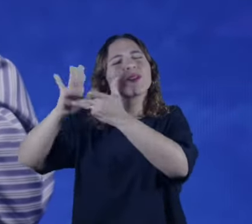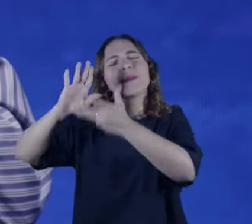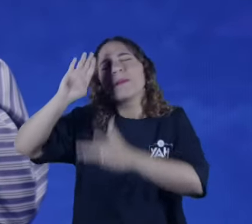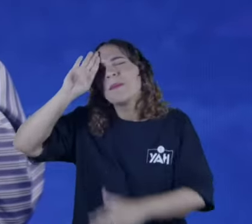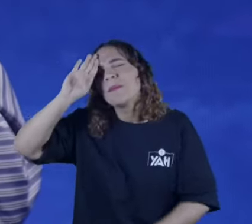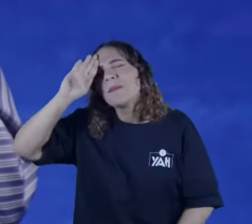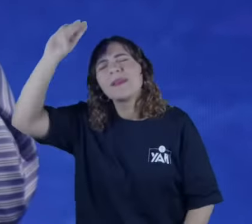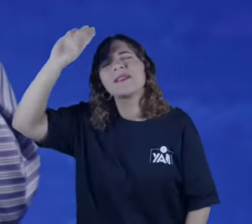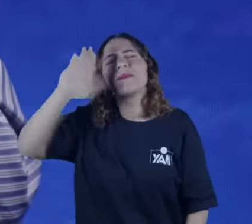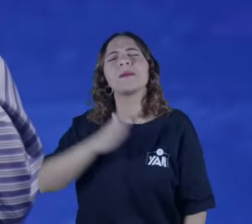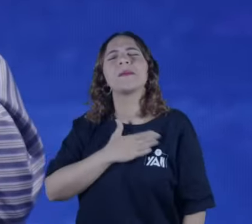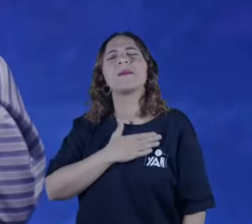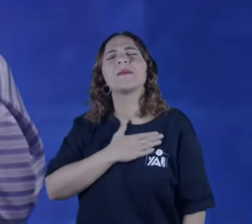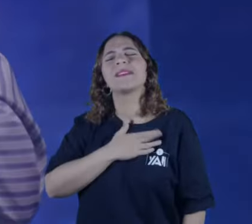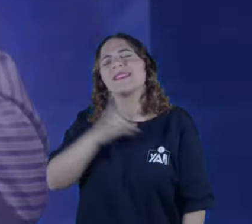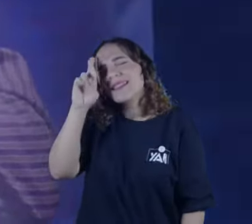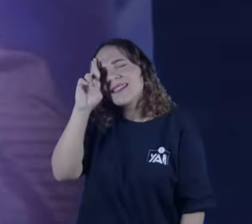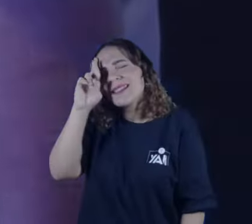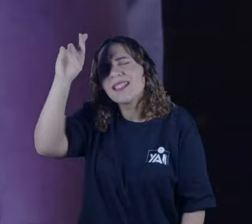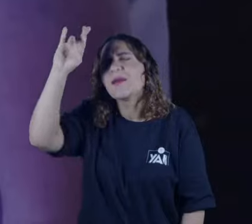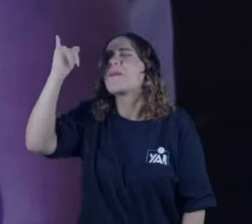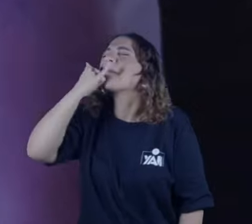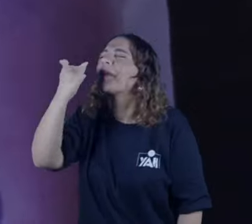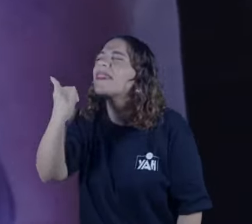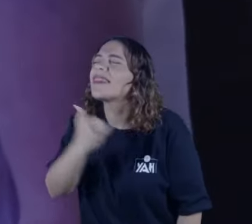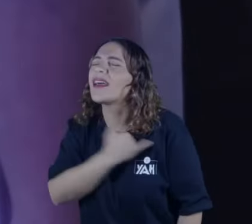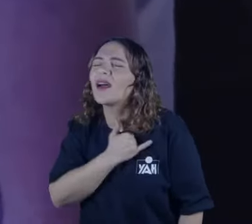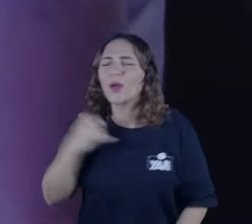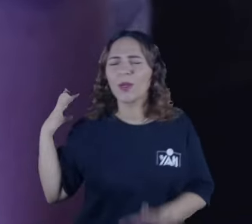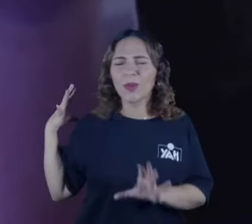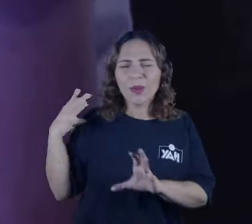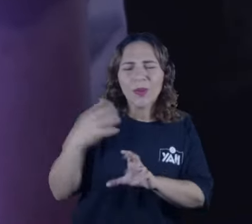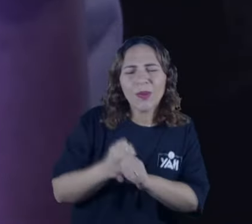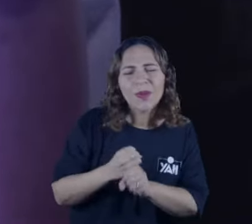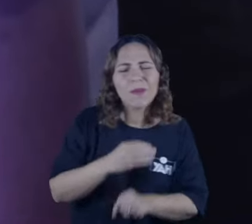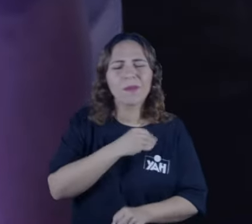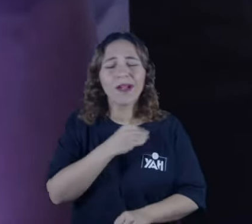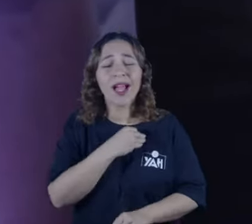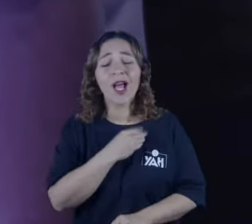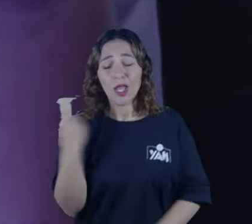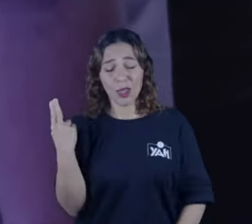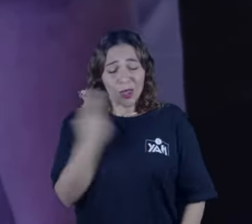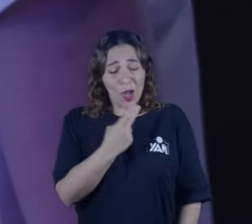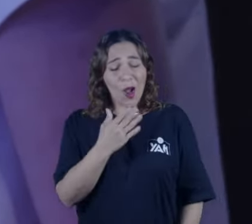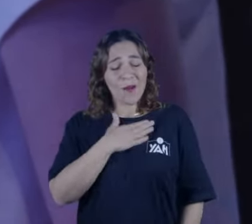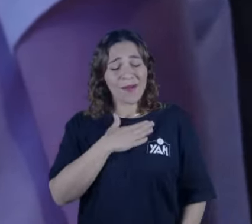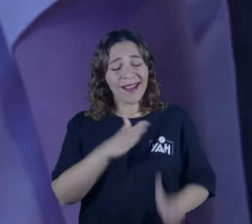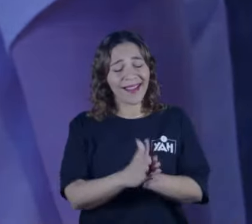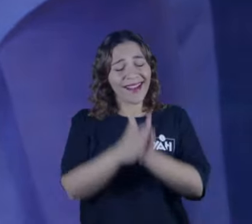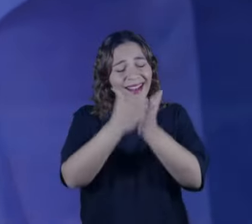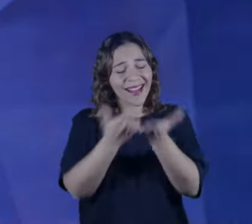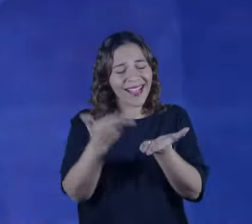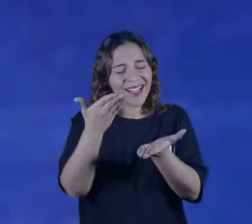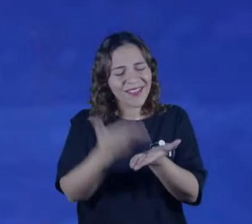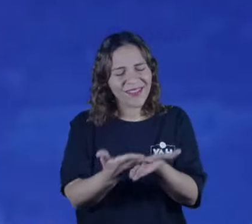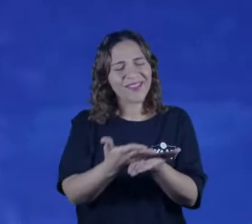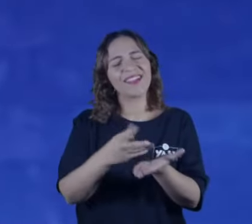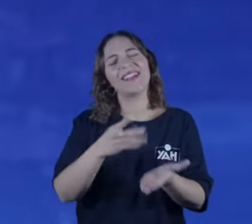dela. Perdoa os meus pecados. Escreve o meu nome no livro da